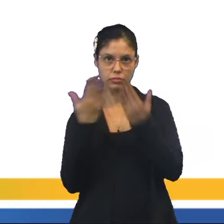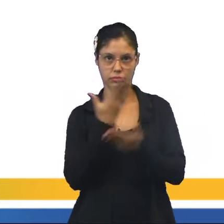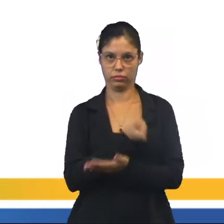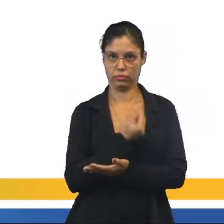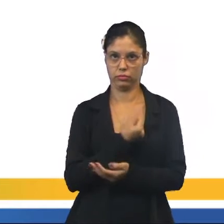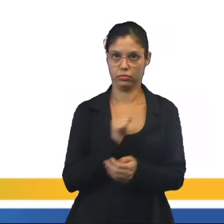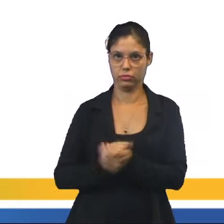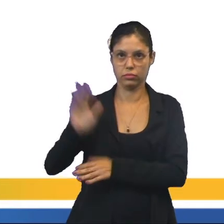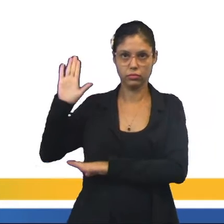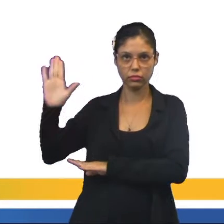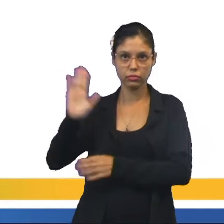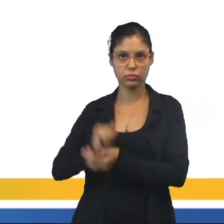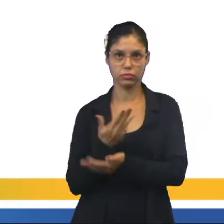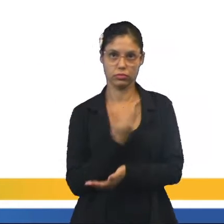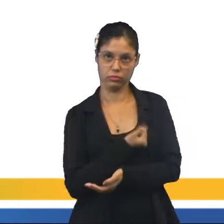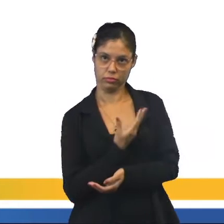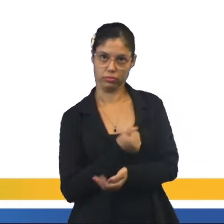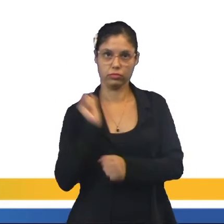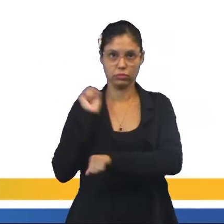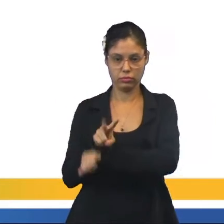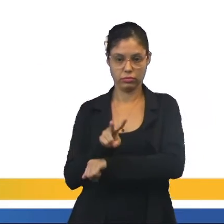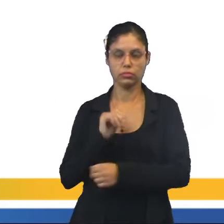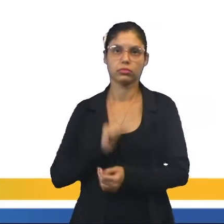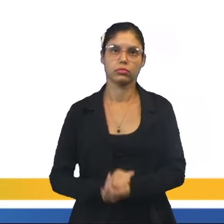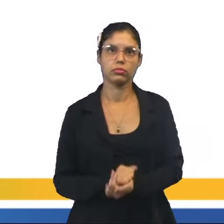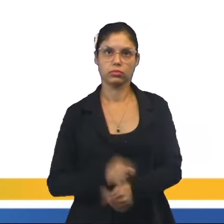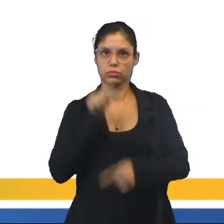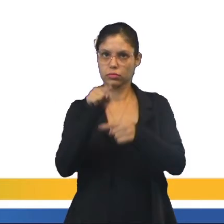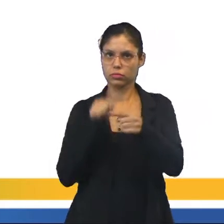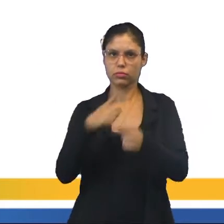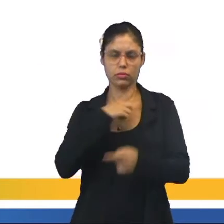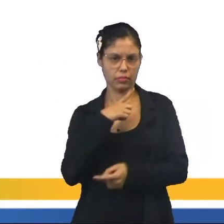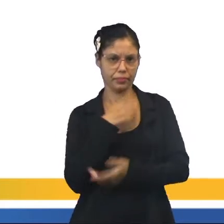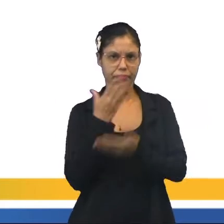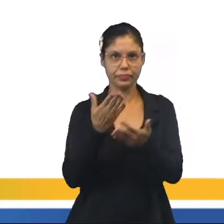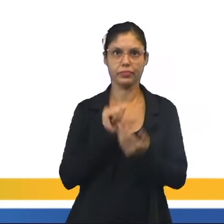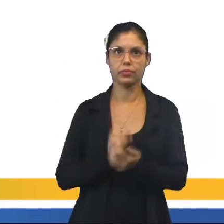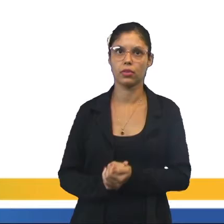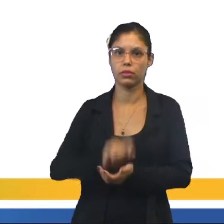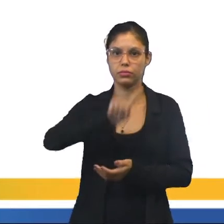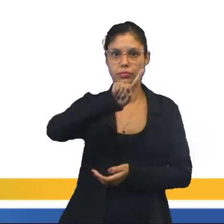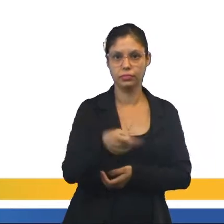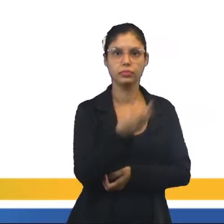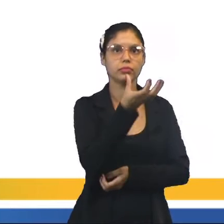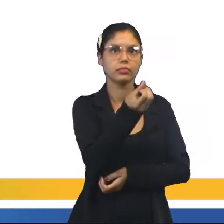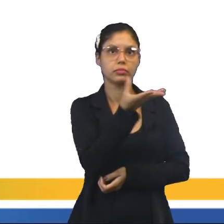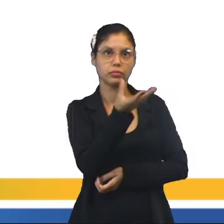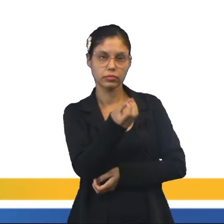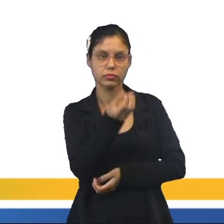Comparando os números de candidato com os números de vagas, em uma divisão temos